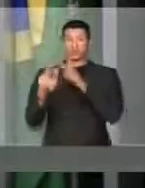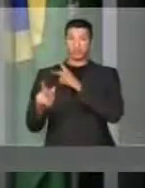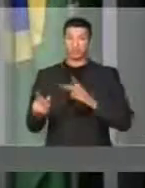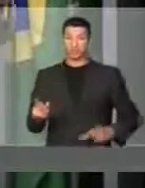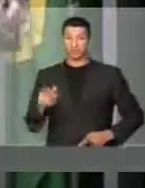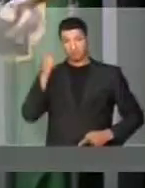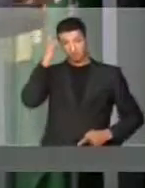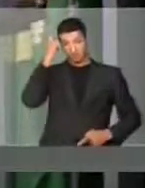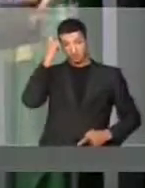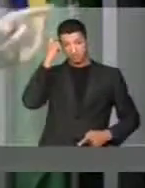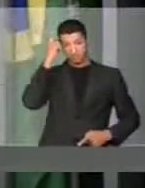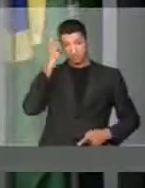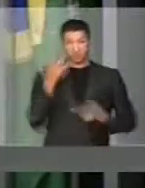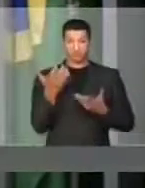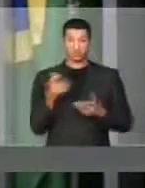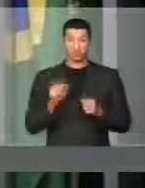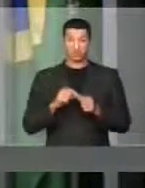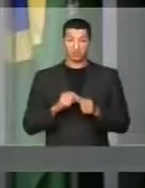presidente,